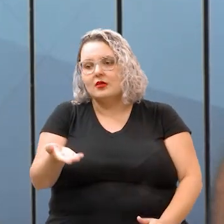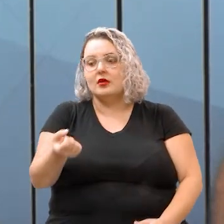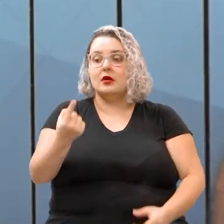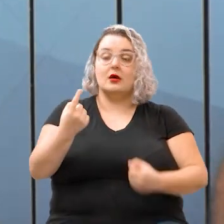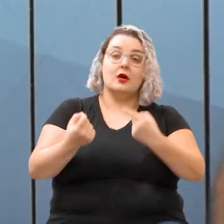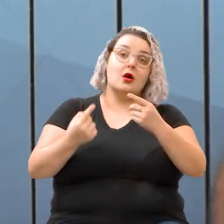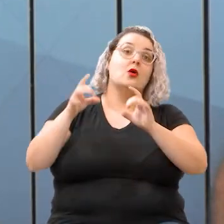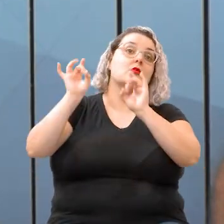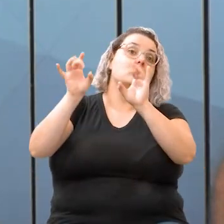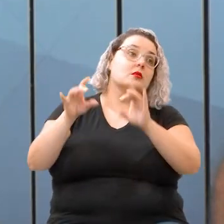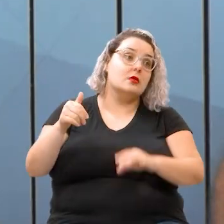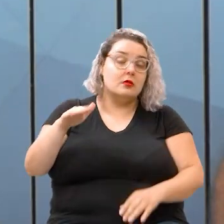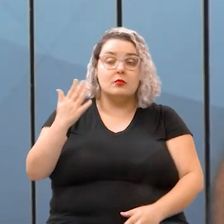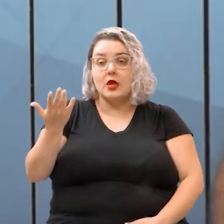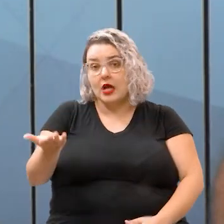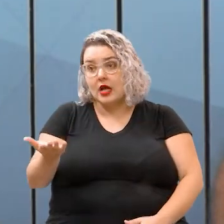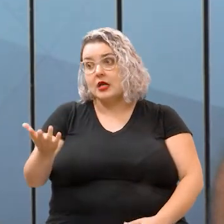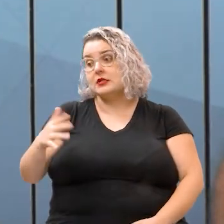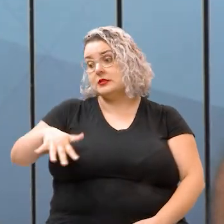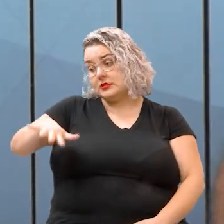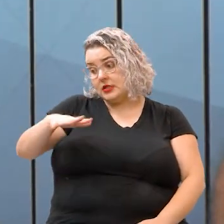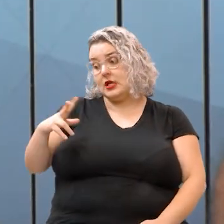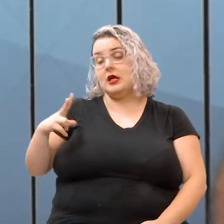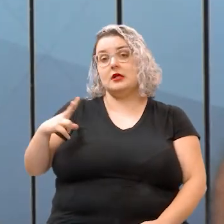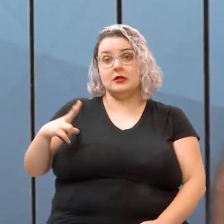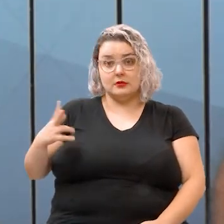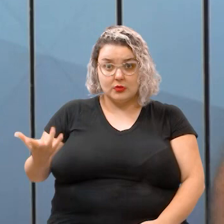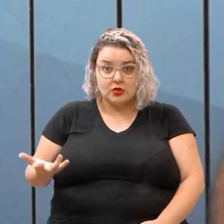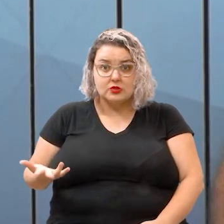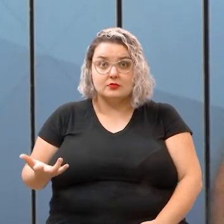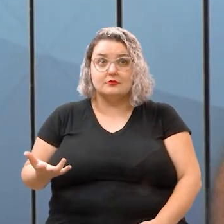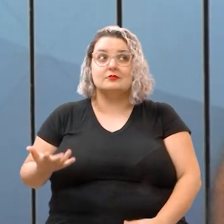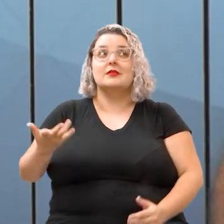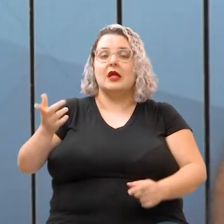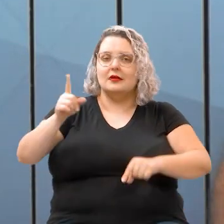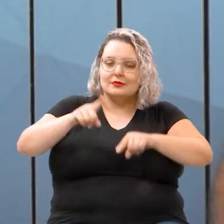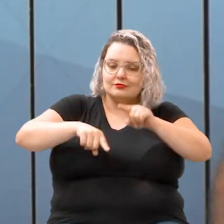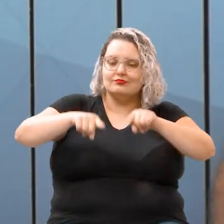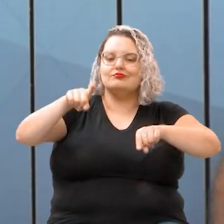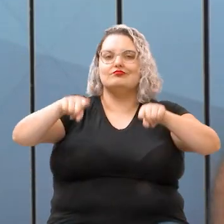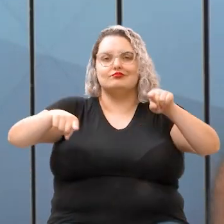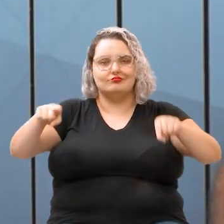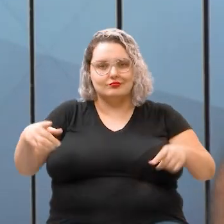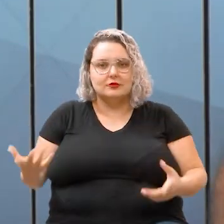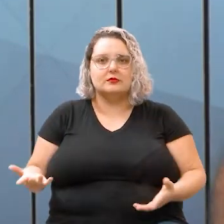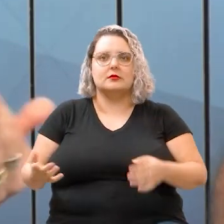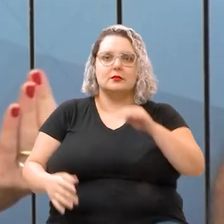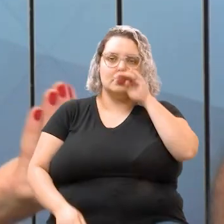se especializar mais no setor privado. Então, é muito flutuante